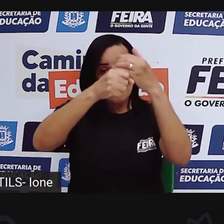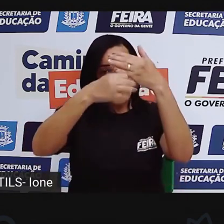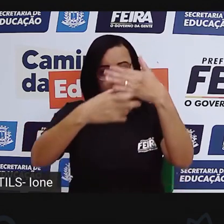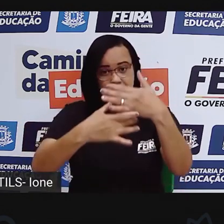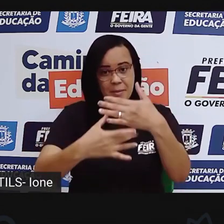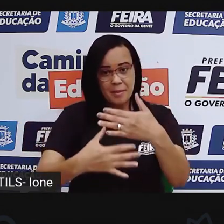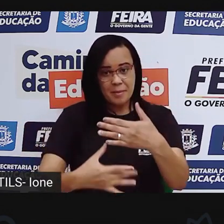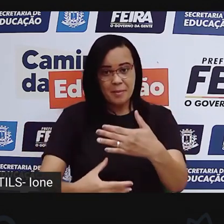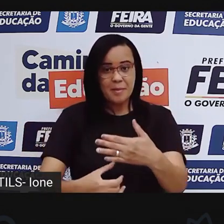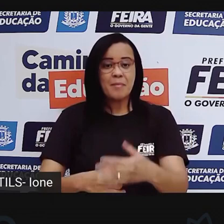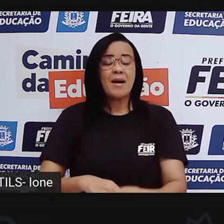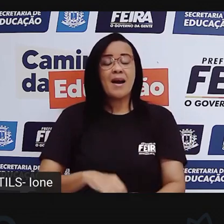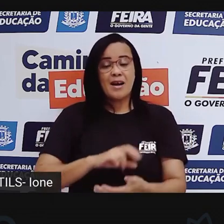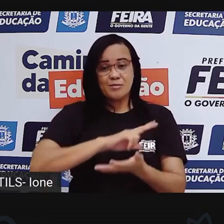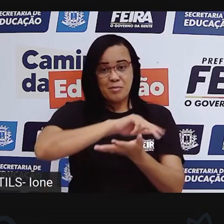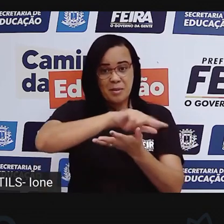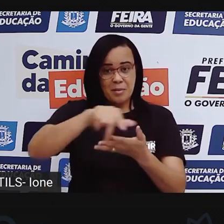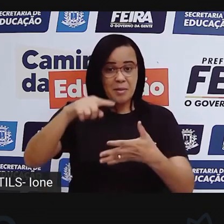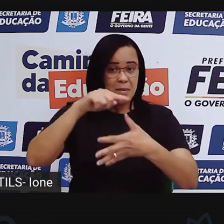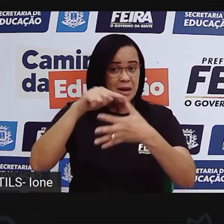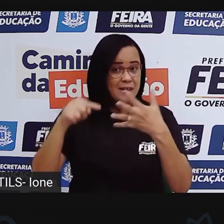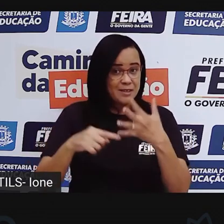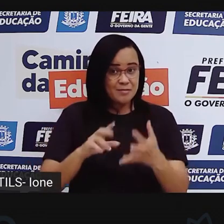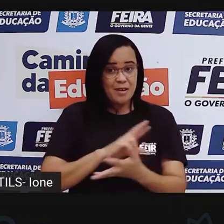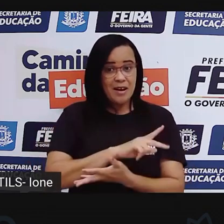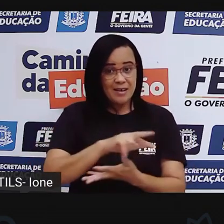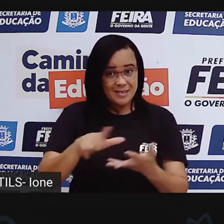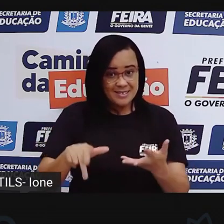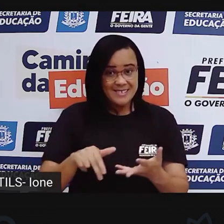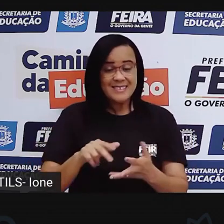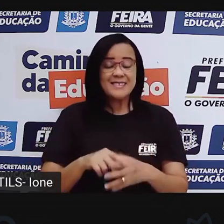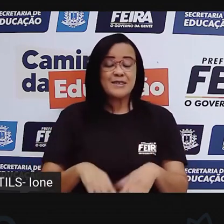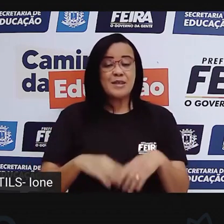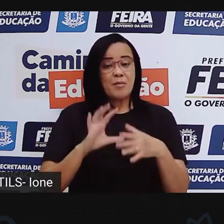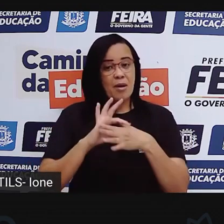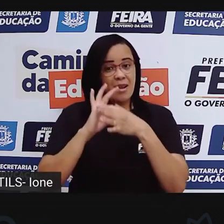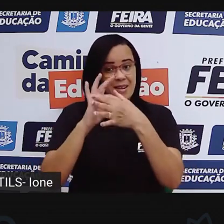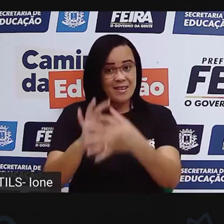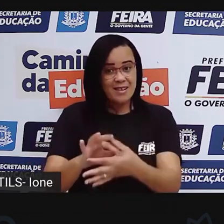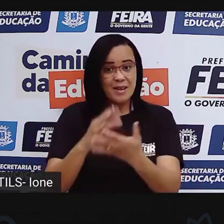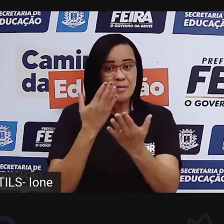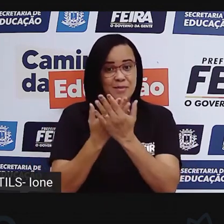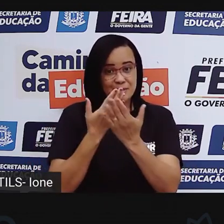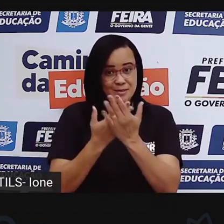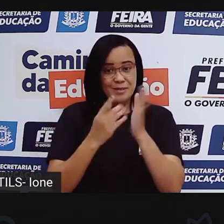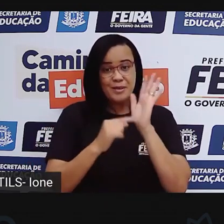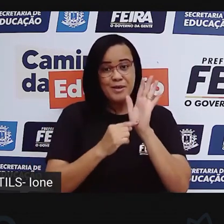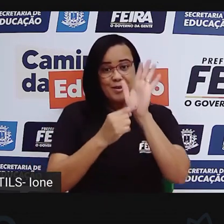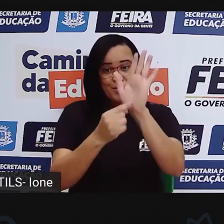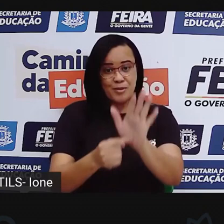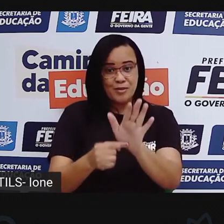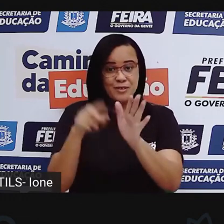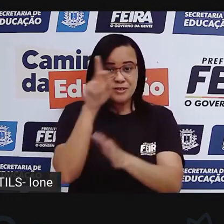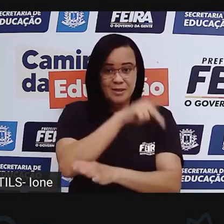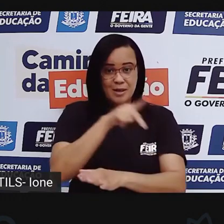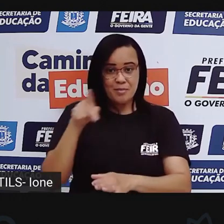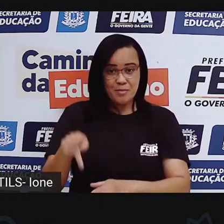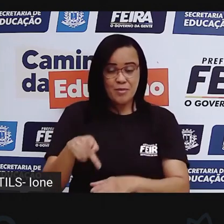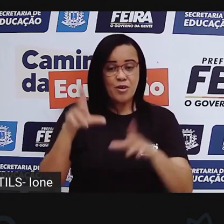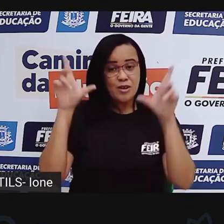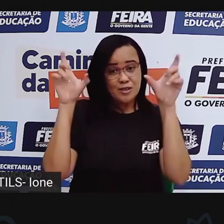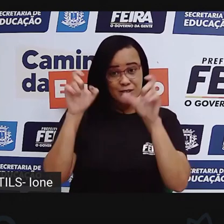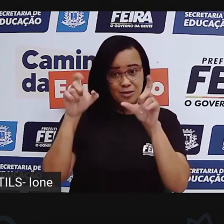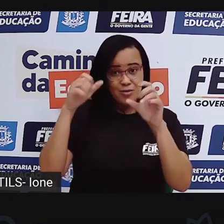as prós verem, mandem para as prós de vocês, né? Levem para a escola para mostrar as prós. A pró lá tira uma foto e